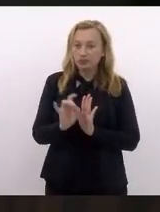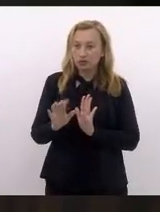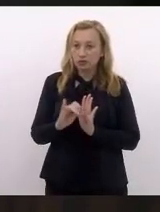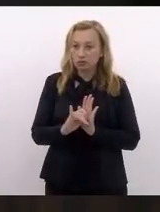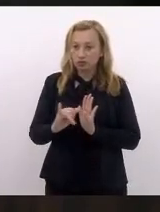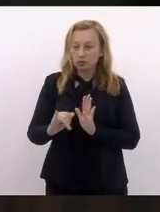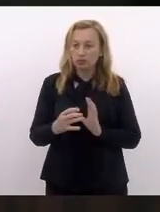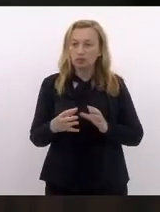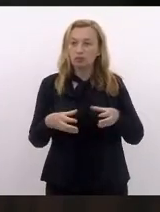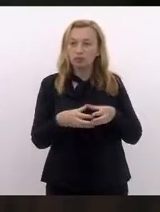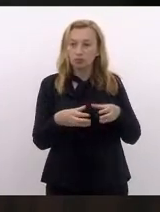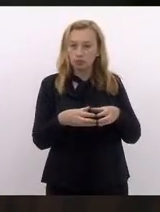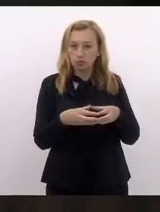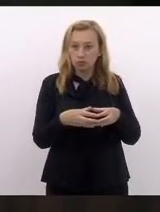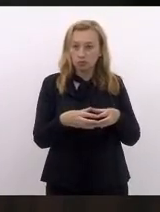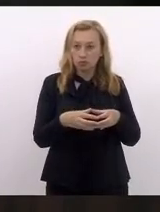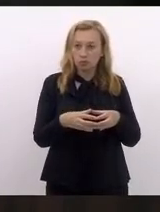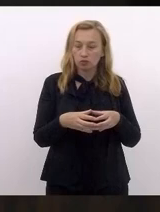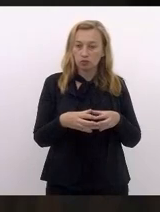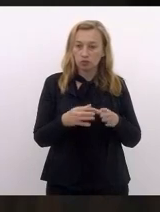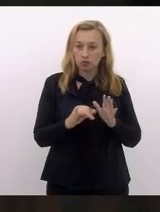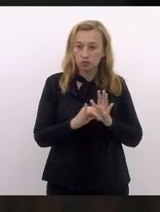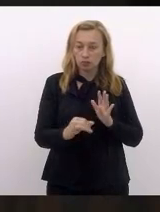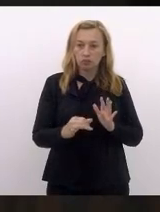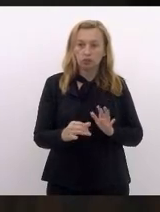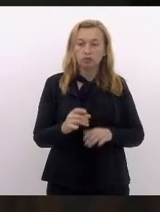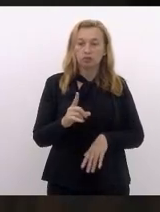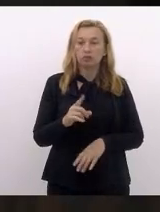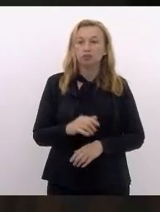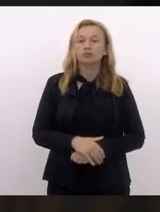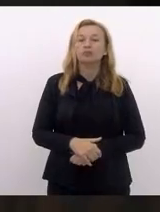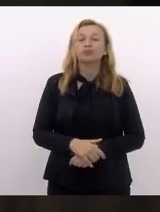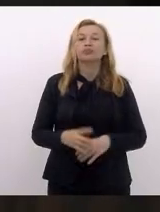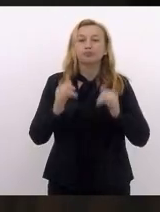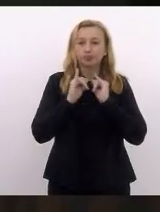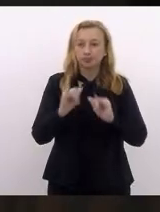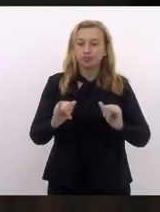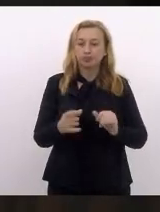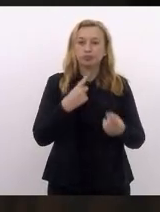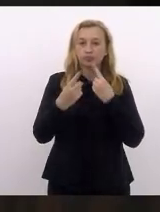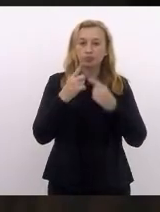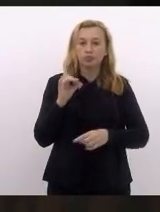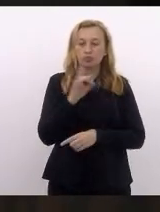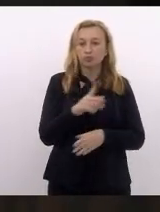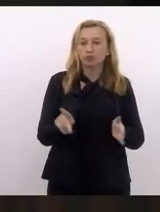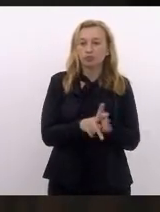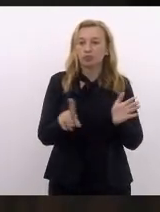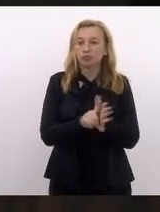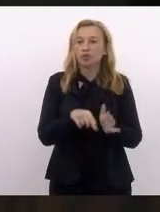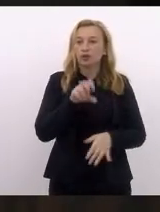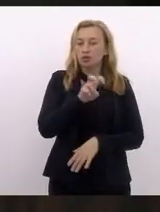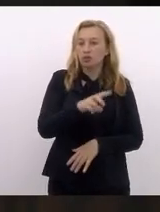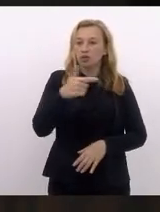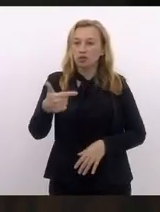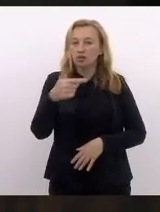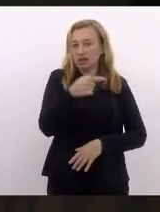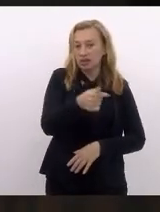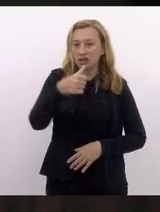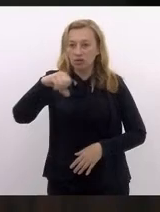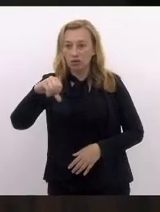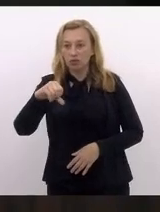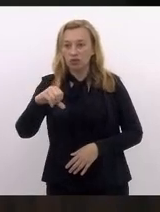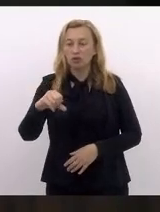publicar no grupo que vamos mandar Vamos mandar publicar no diário oficial anunciou em junho do jeito a discussão nunca mais vai querer 52